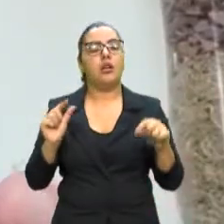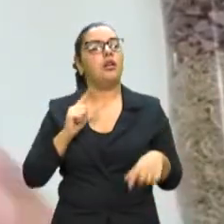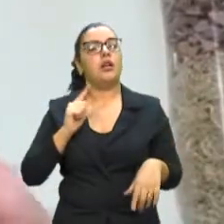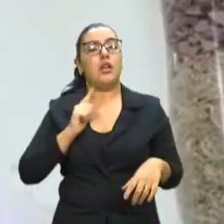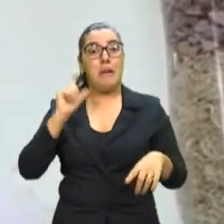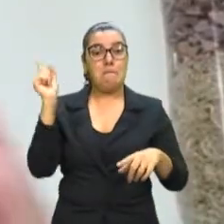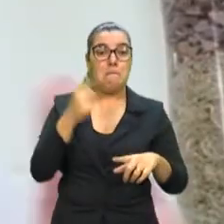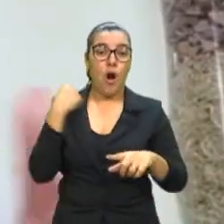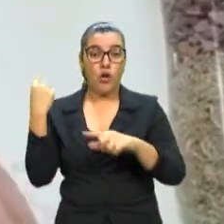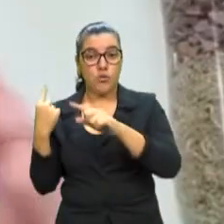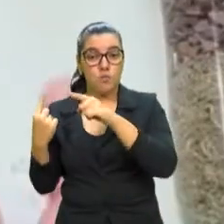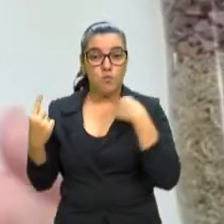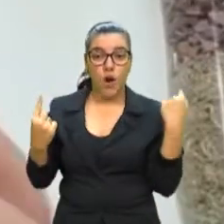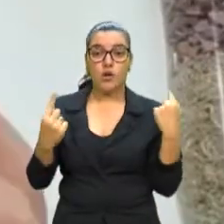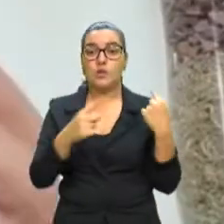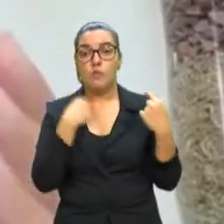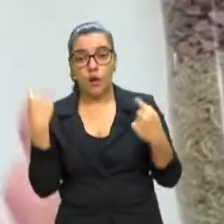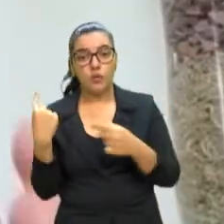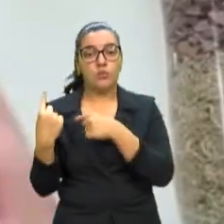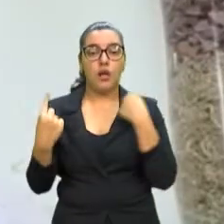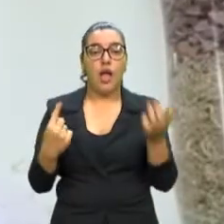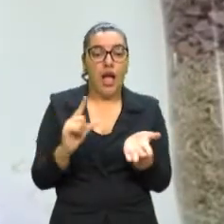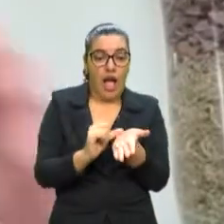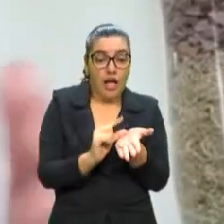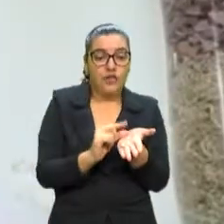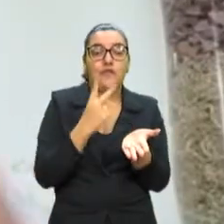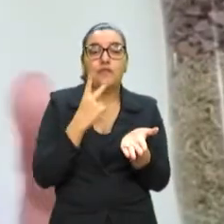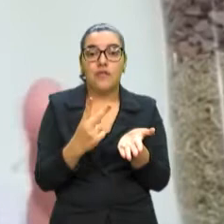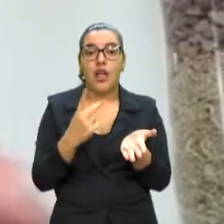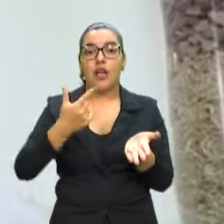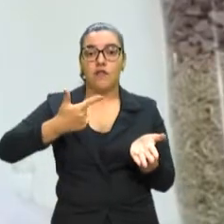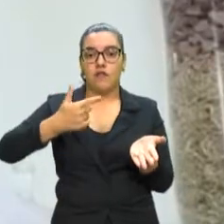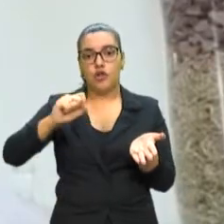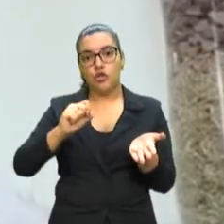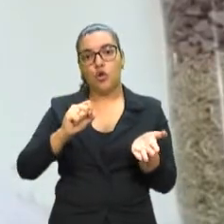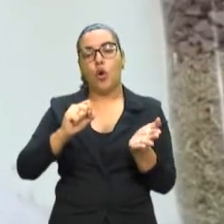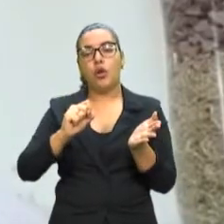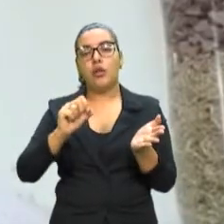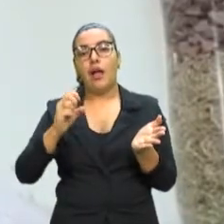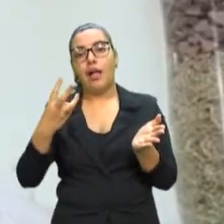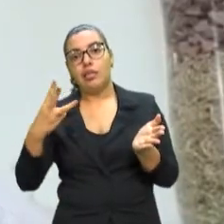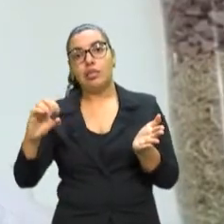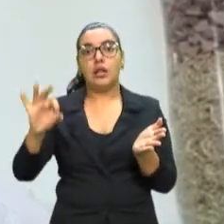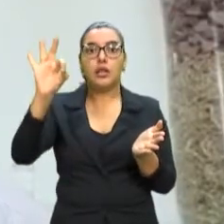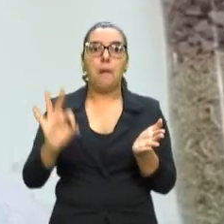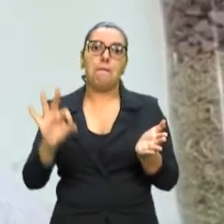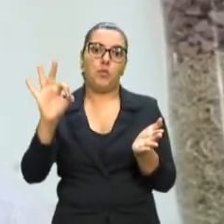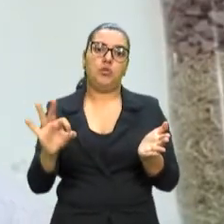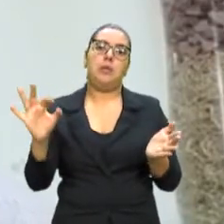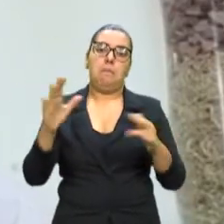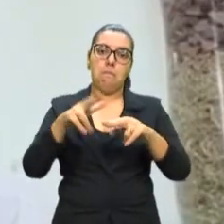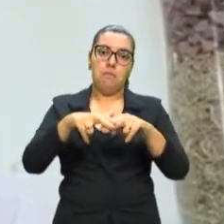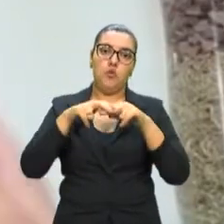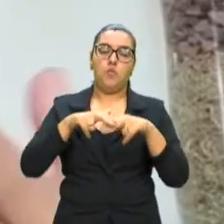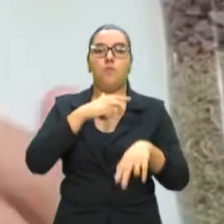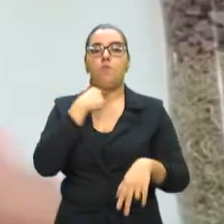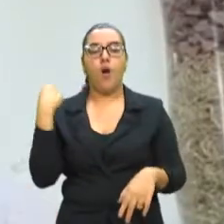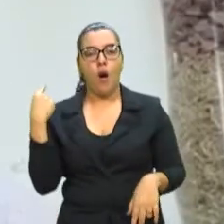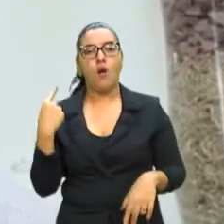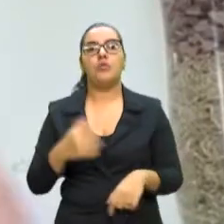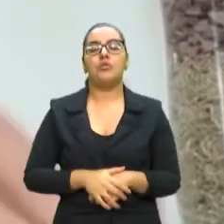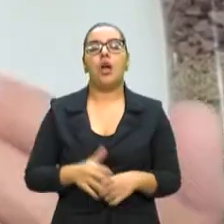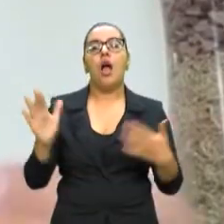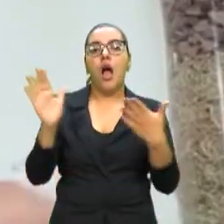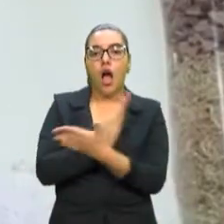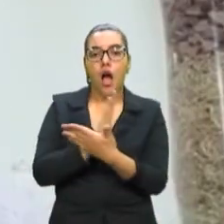mortalidade, pessoal, alguns artigos, né, falam em 28 a 30% de mortalidades. Né? Algumas